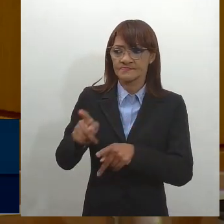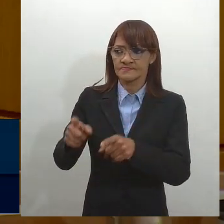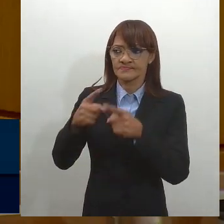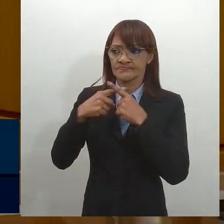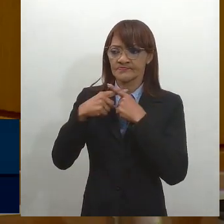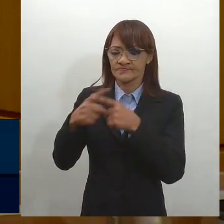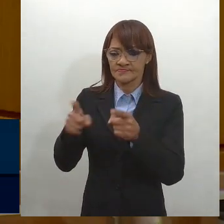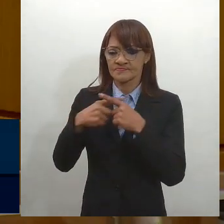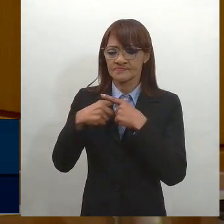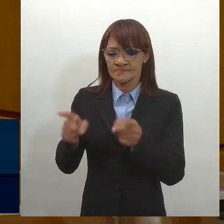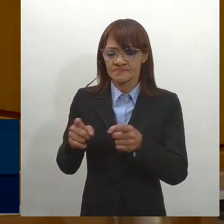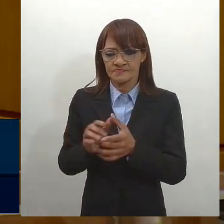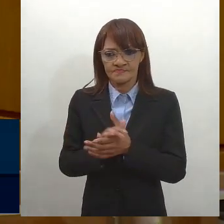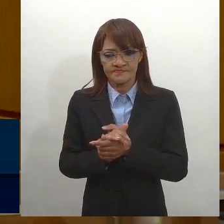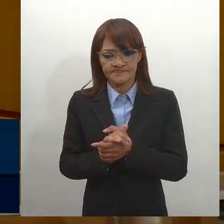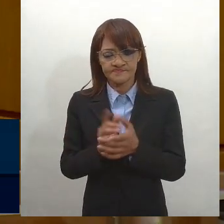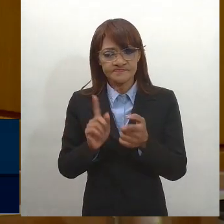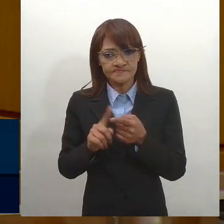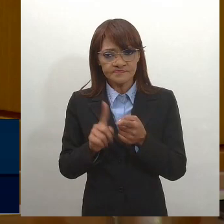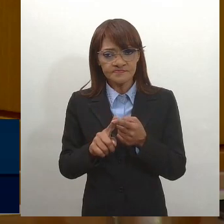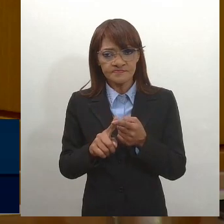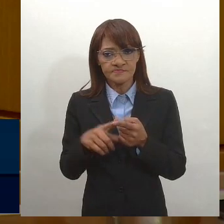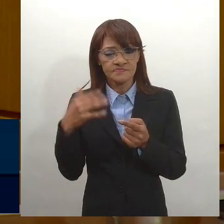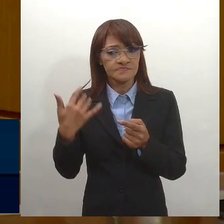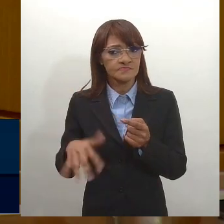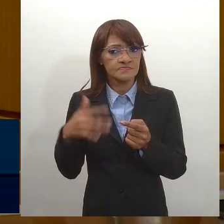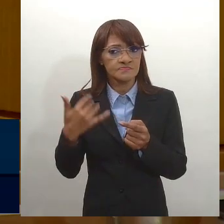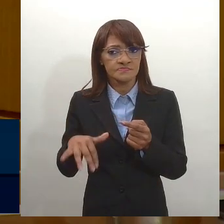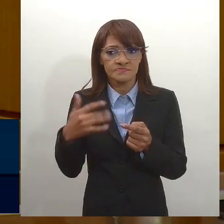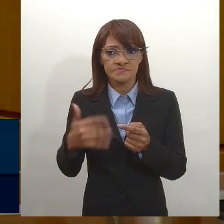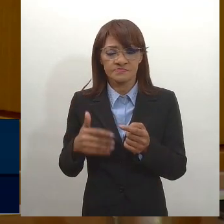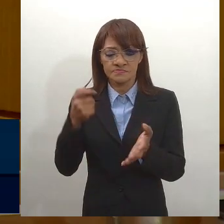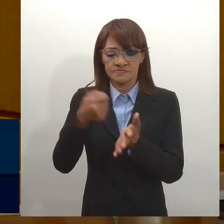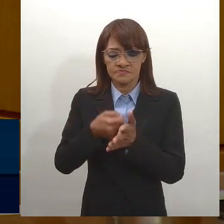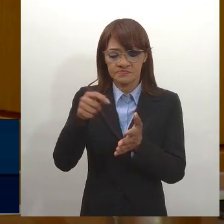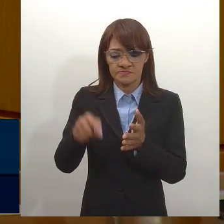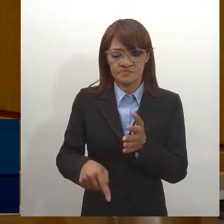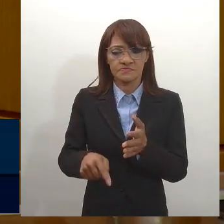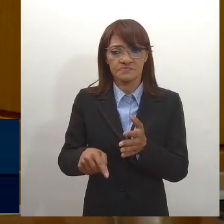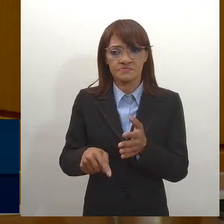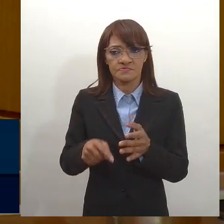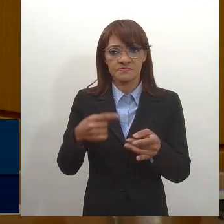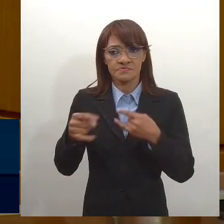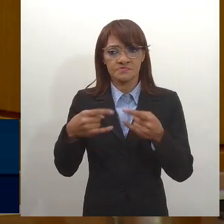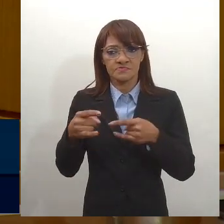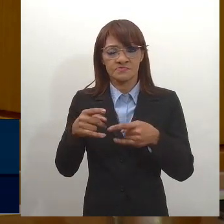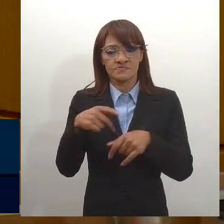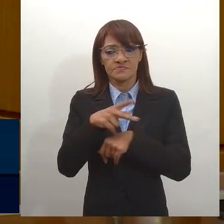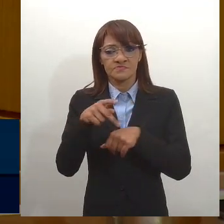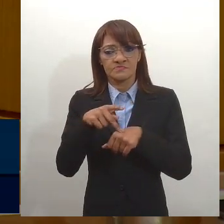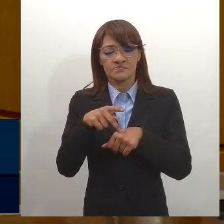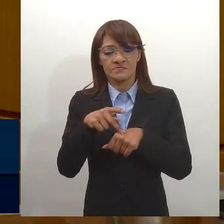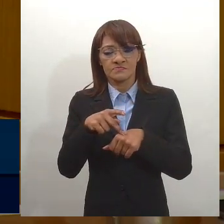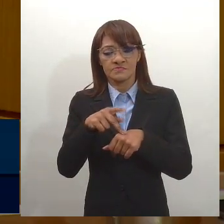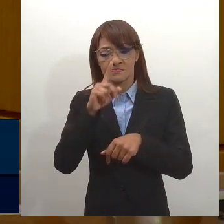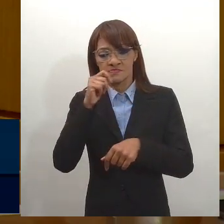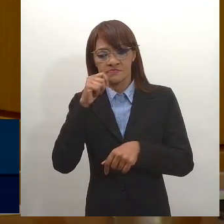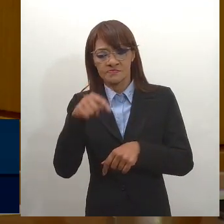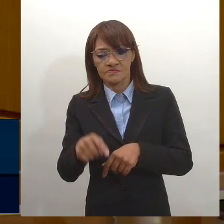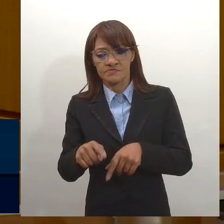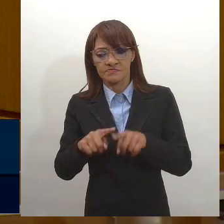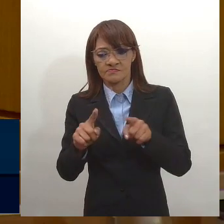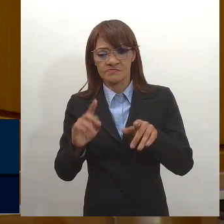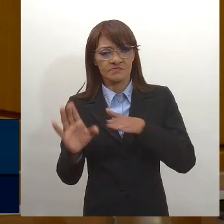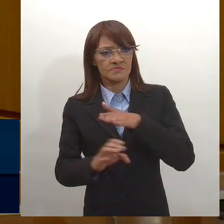mais caras do país, as empresas de ônibus ainda vão querer pautar um aumento